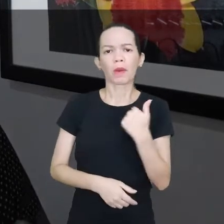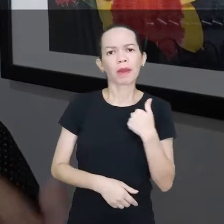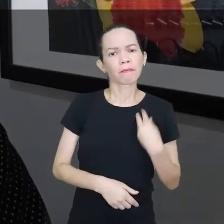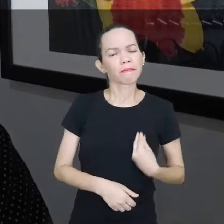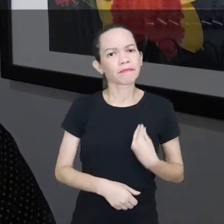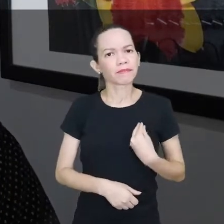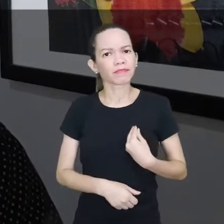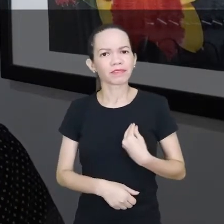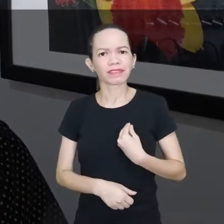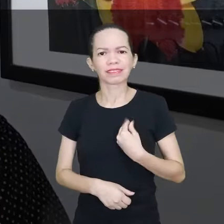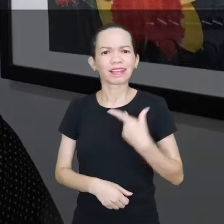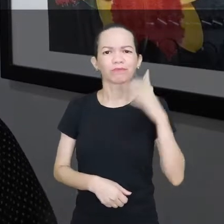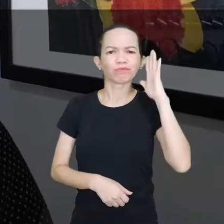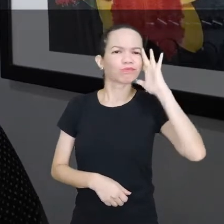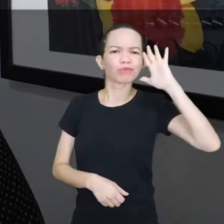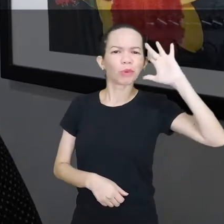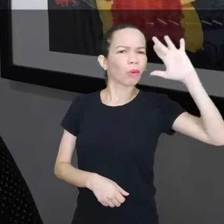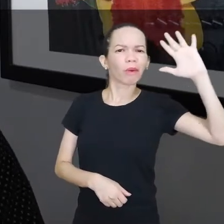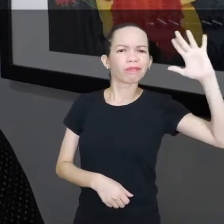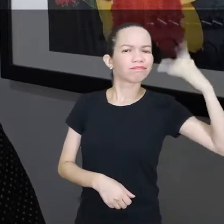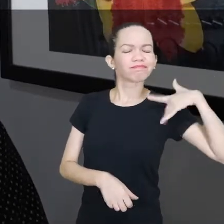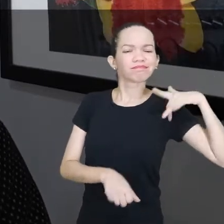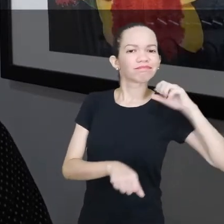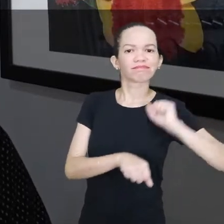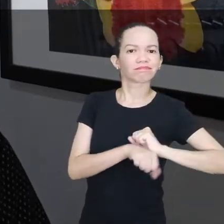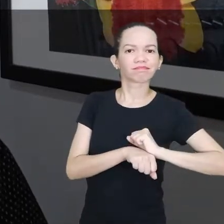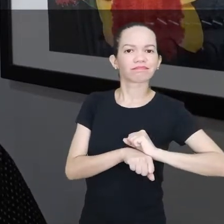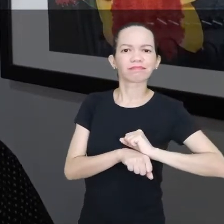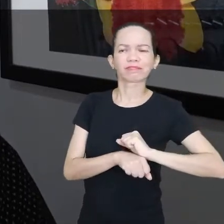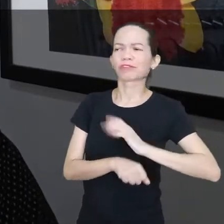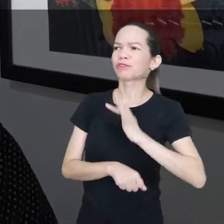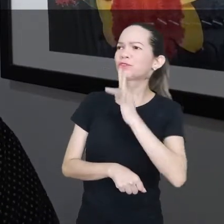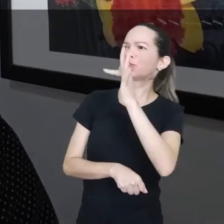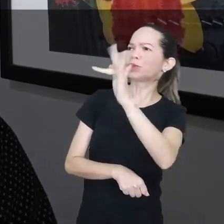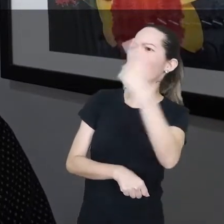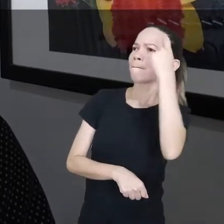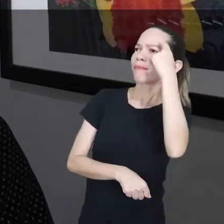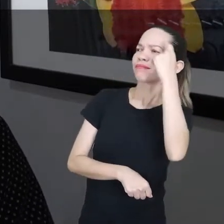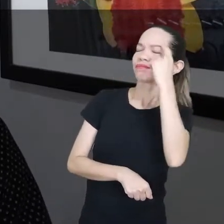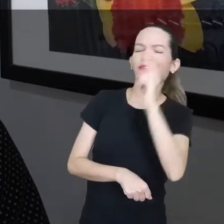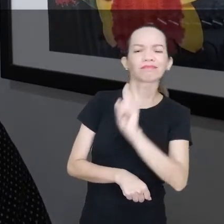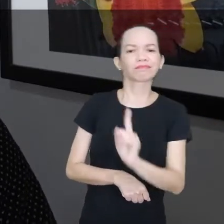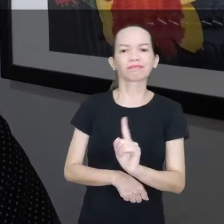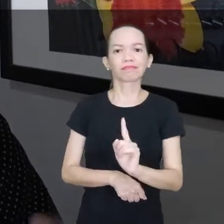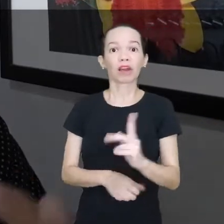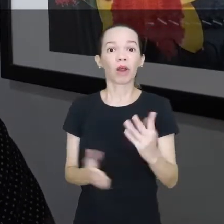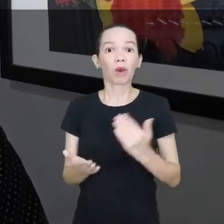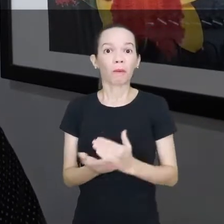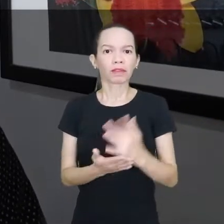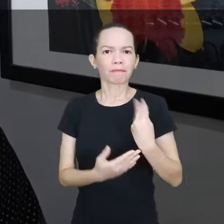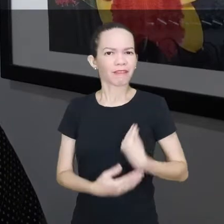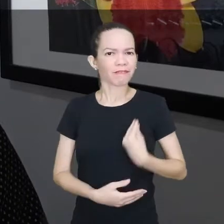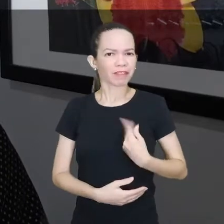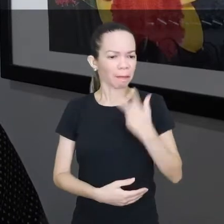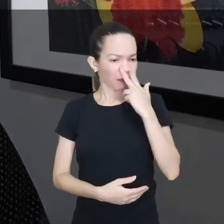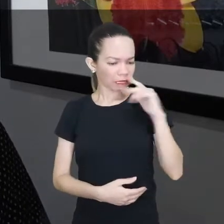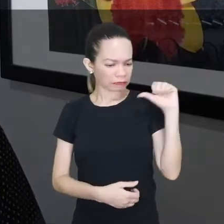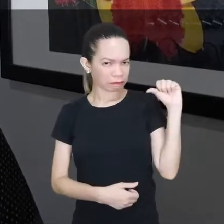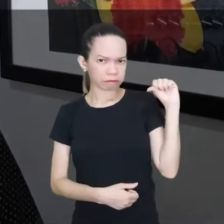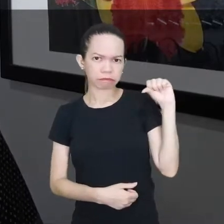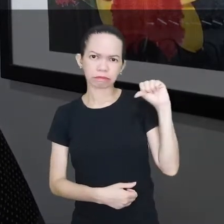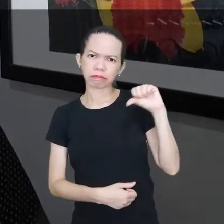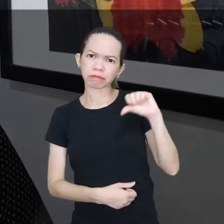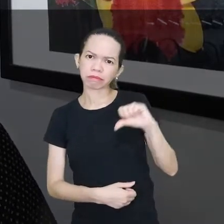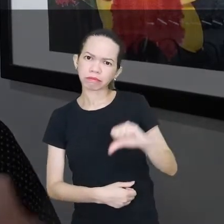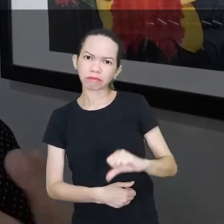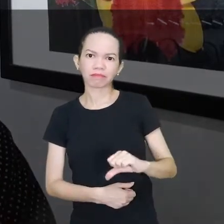ter perspectivas, de não ter sonhos mais, de não projetar mais nada, eu comecei a afundar. É como se